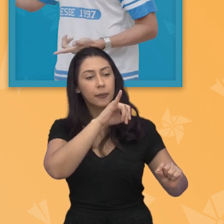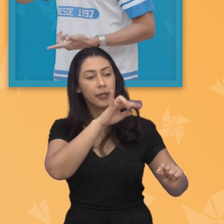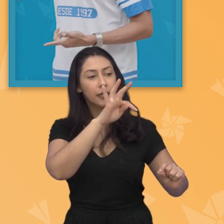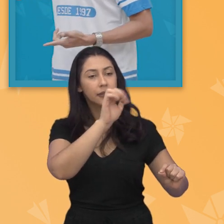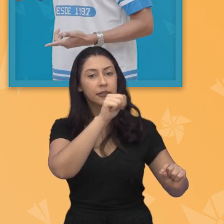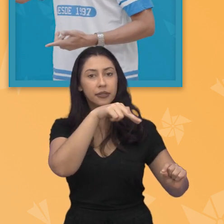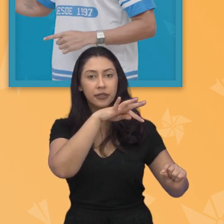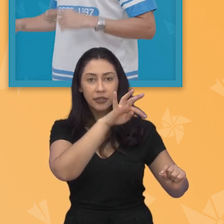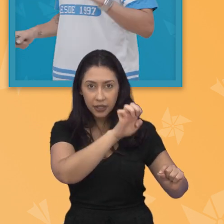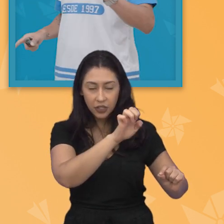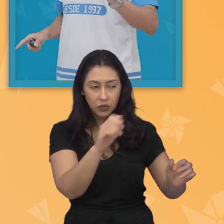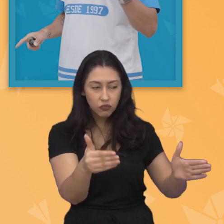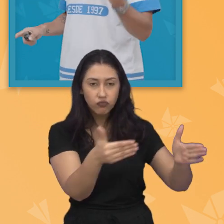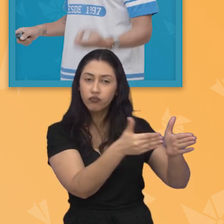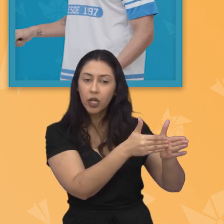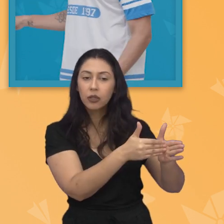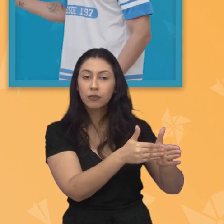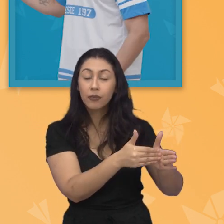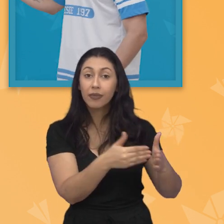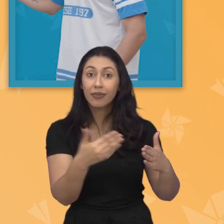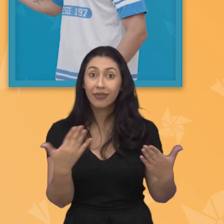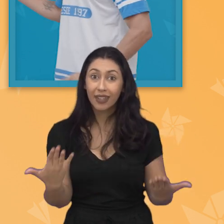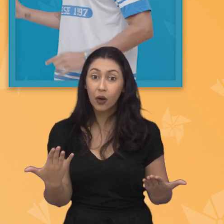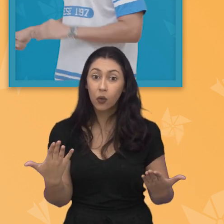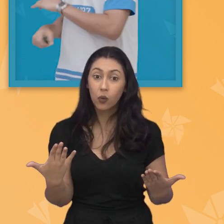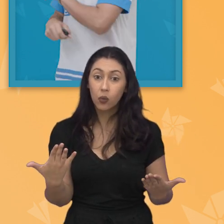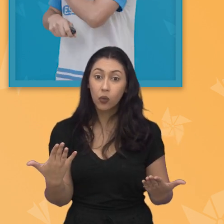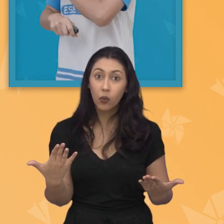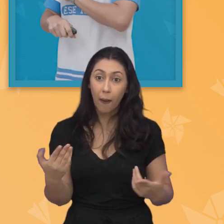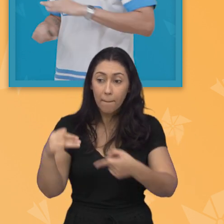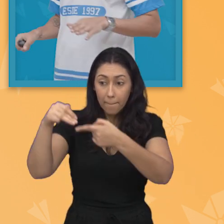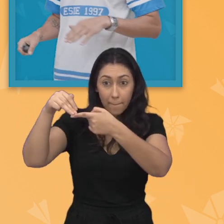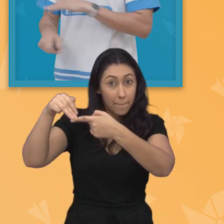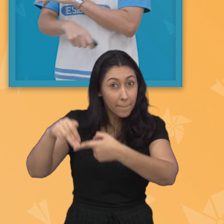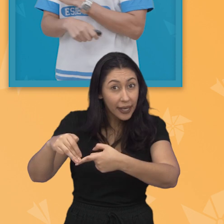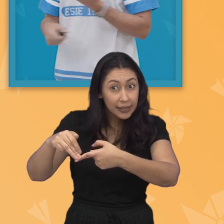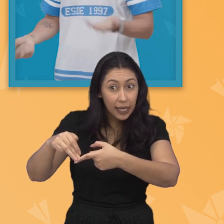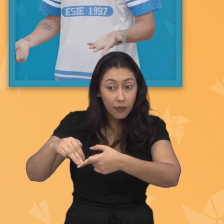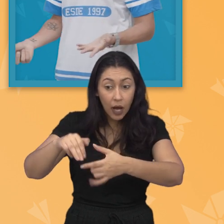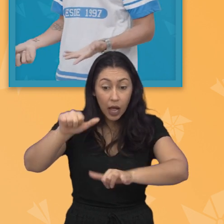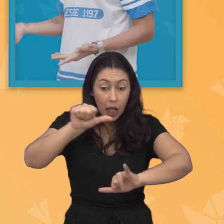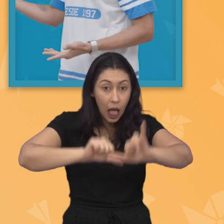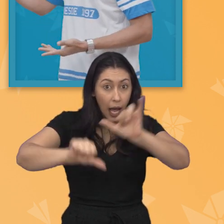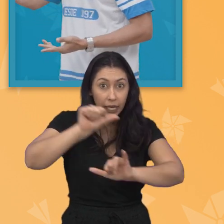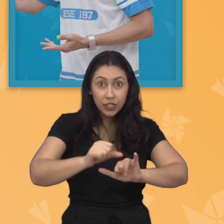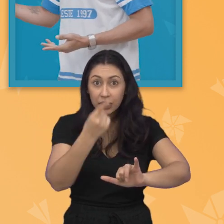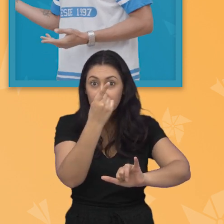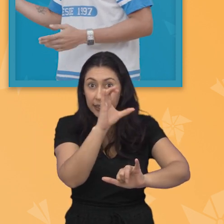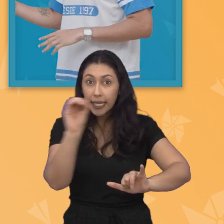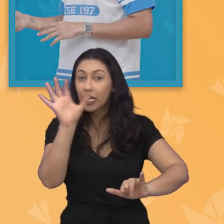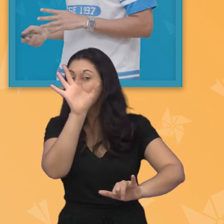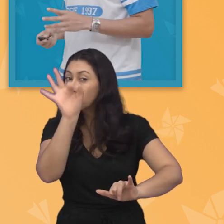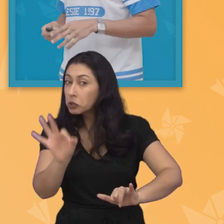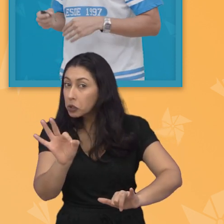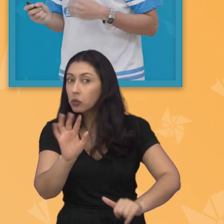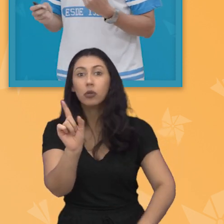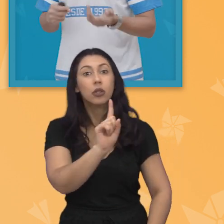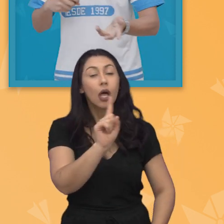limitante. O valor da massa de um reagente dificilmente irá reagir em sua totalidade, ou seja, 100%, pois ali